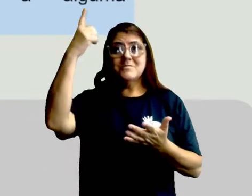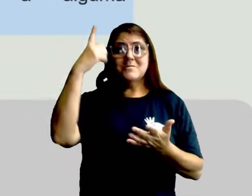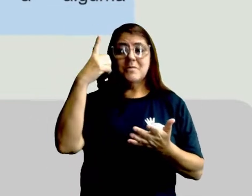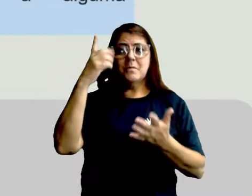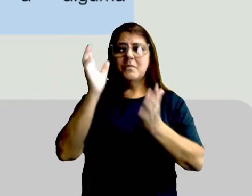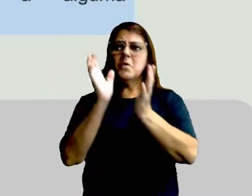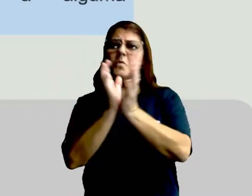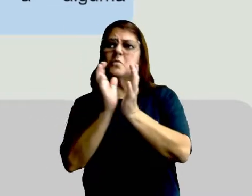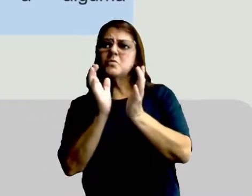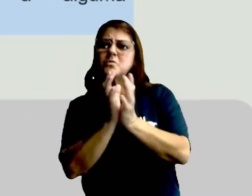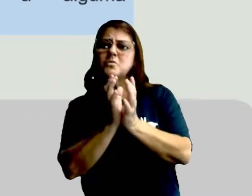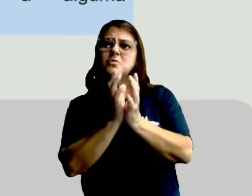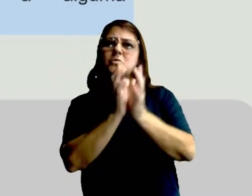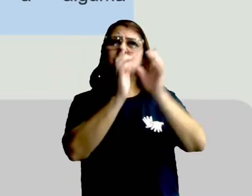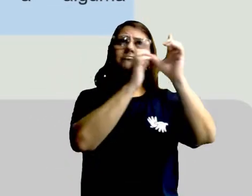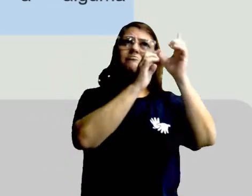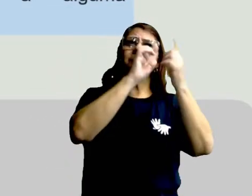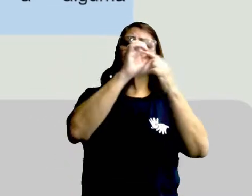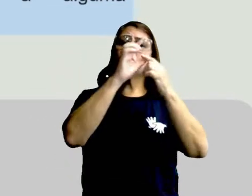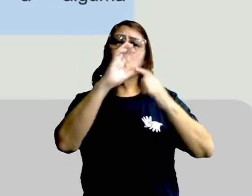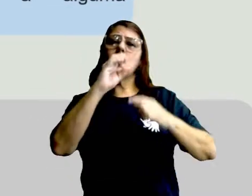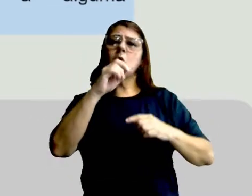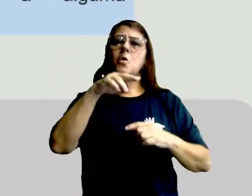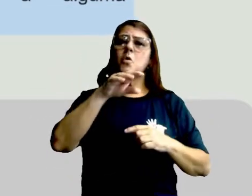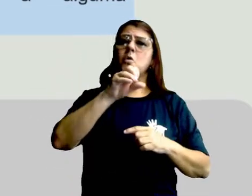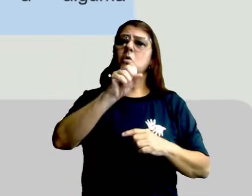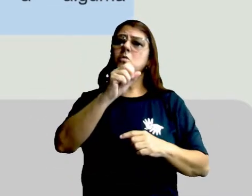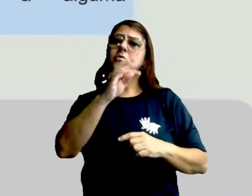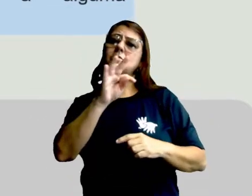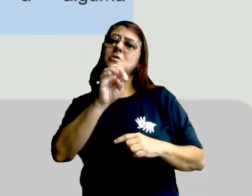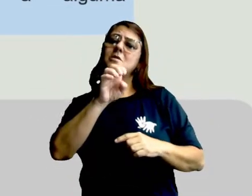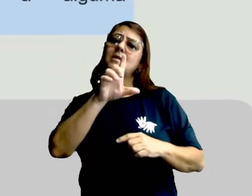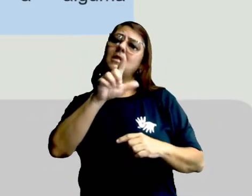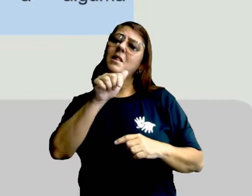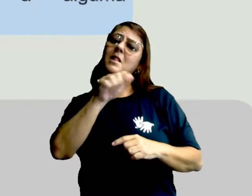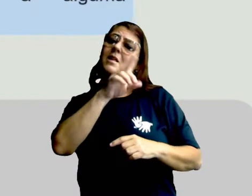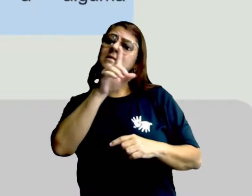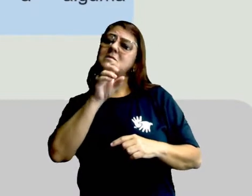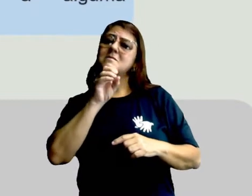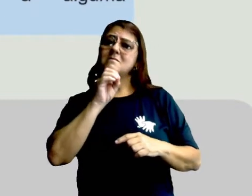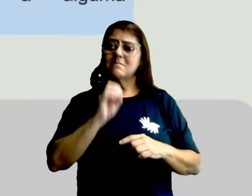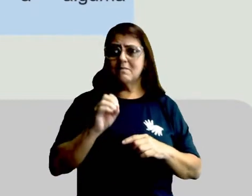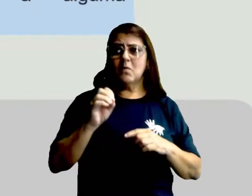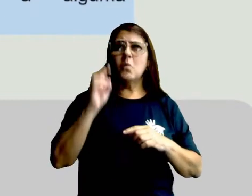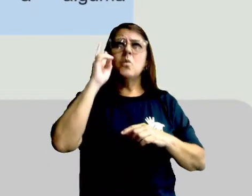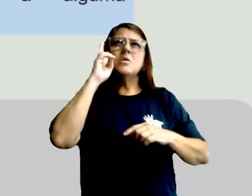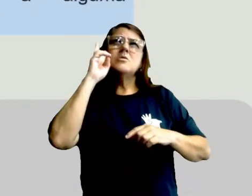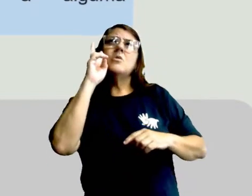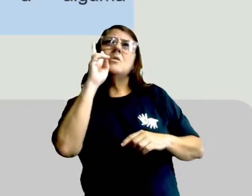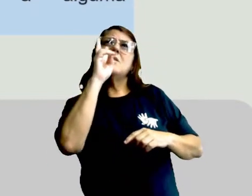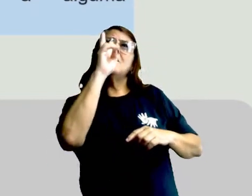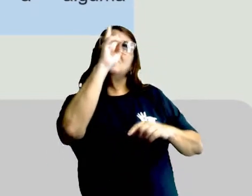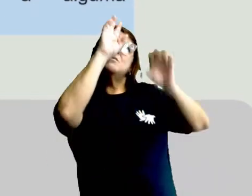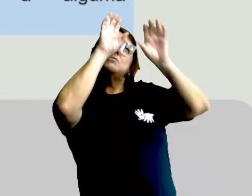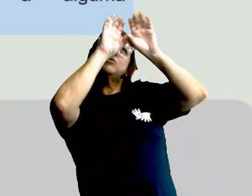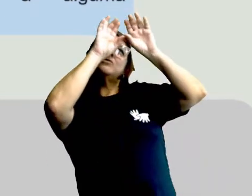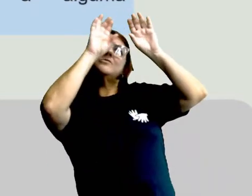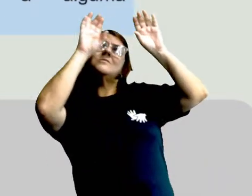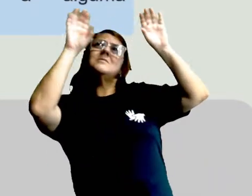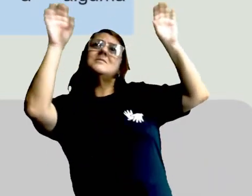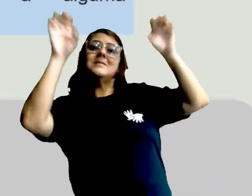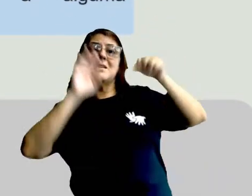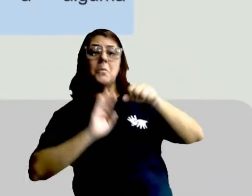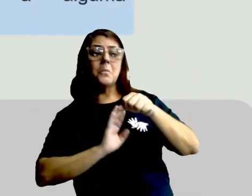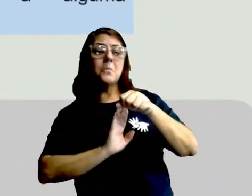Conjunto de estrelas e constelações. Quando olhando para o céu durante a